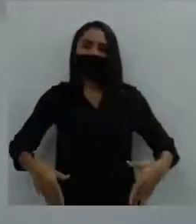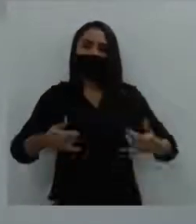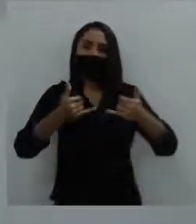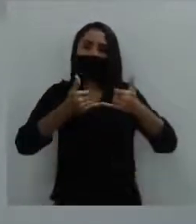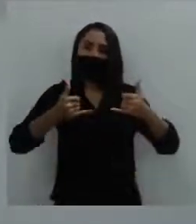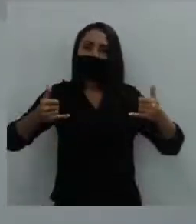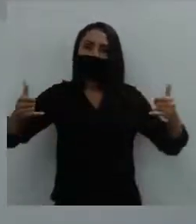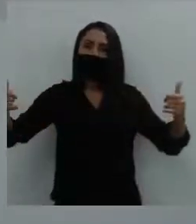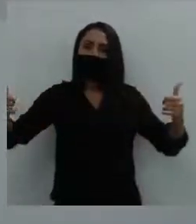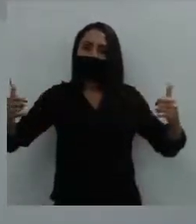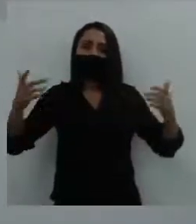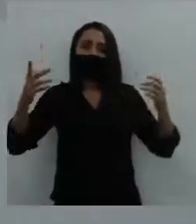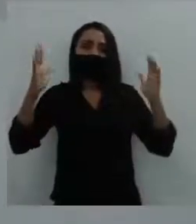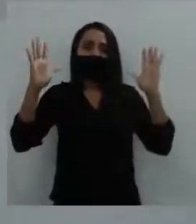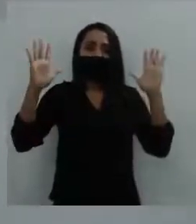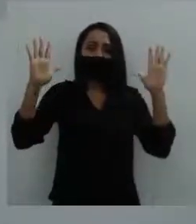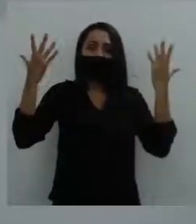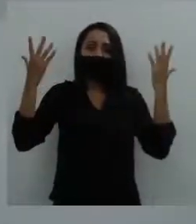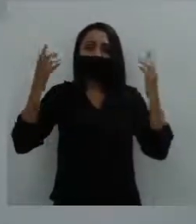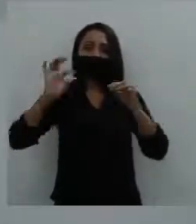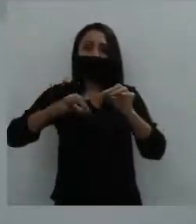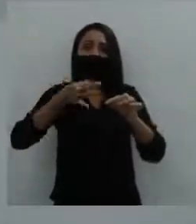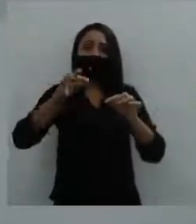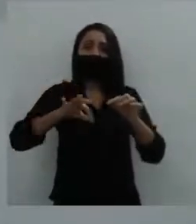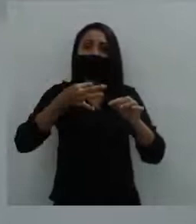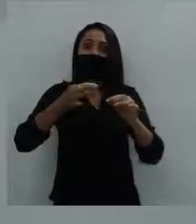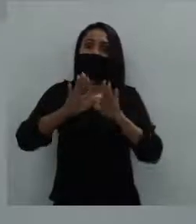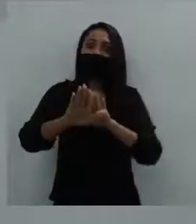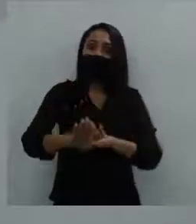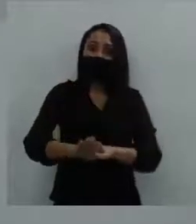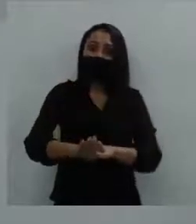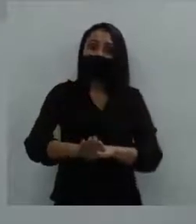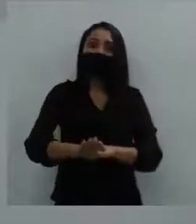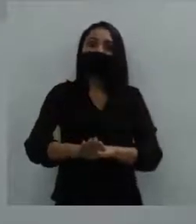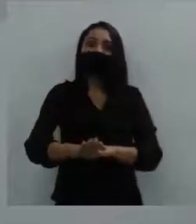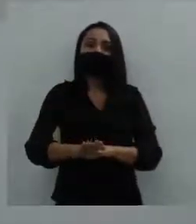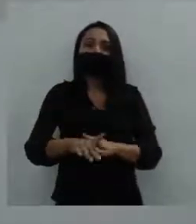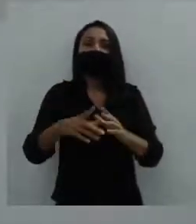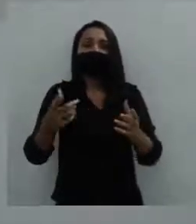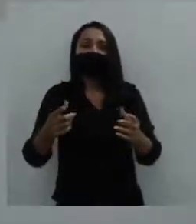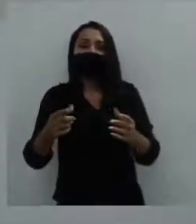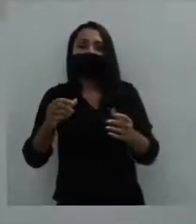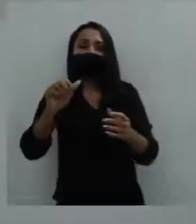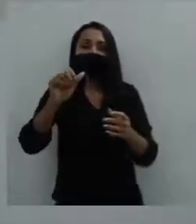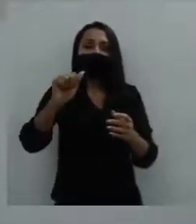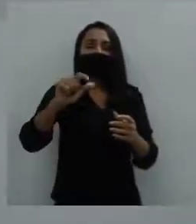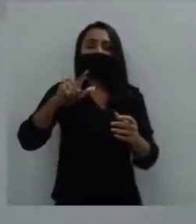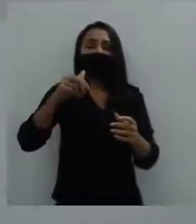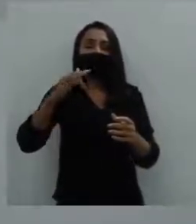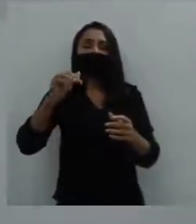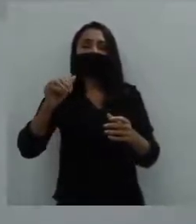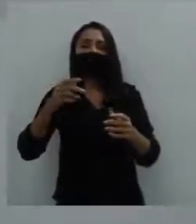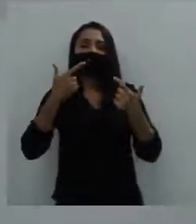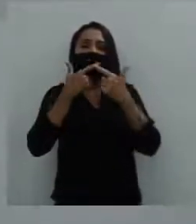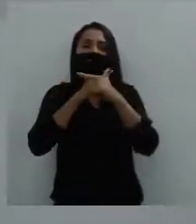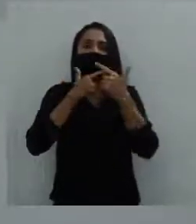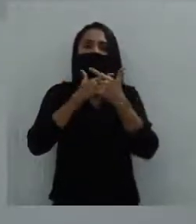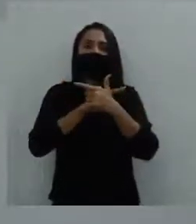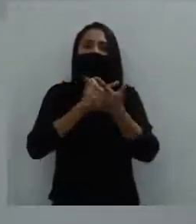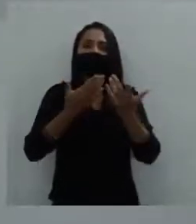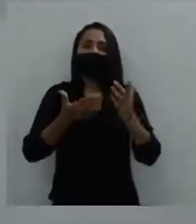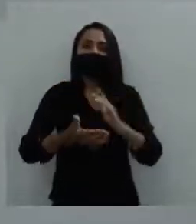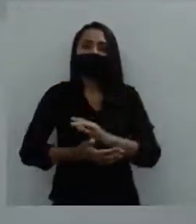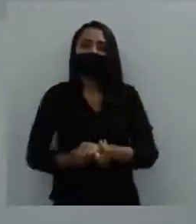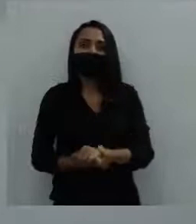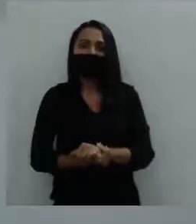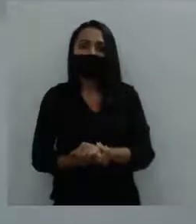vai para a festa e a agulha fica. E o alfinete ri e diz: faze como eu, que tenho cabeça, que